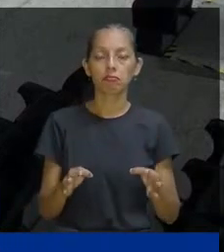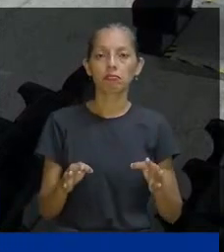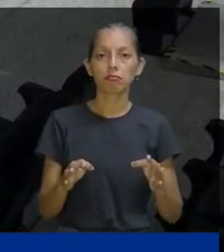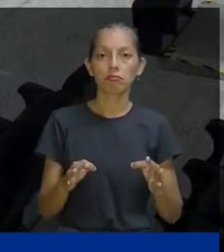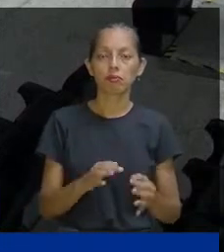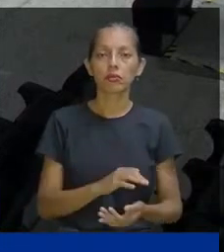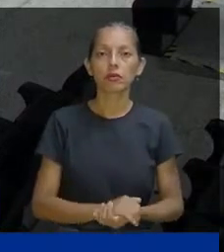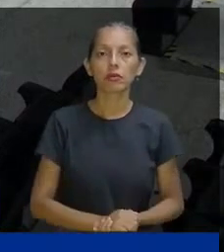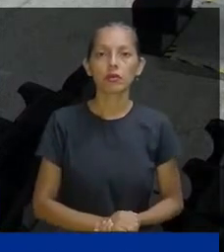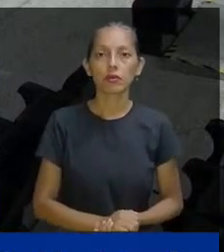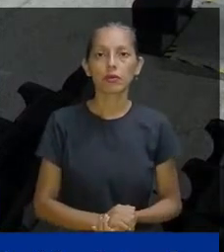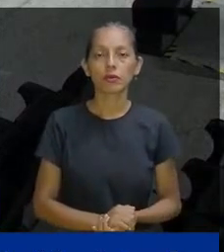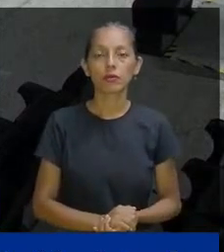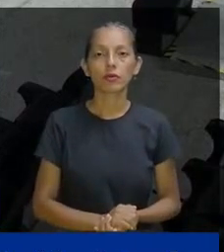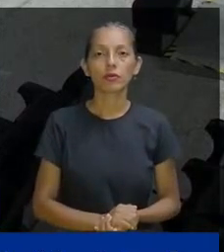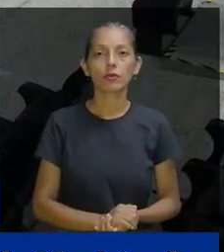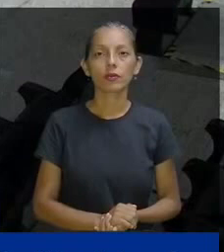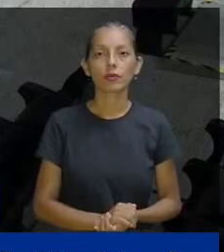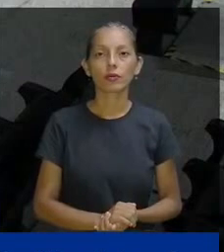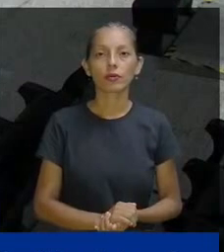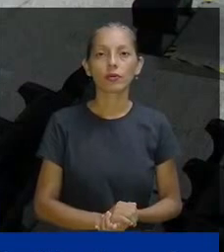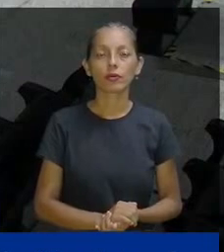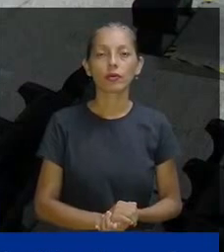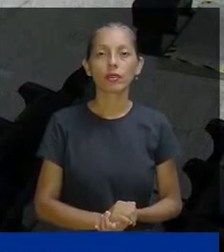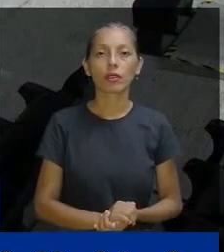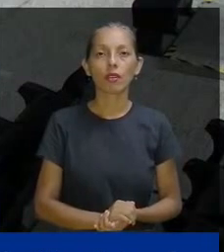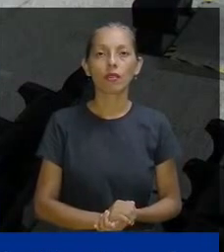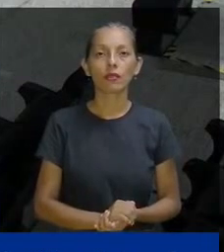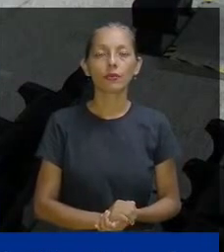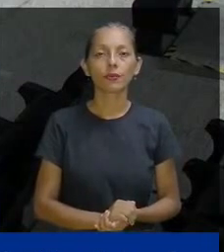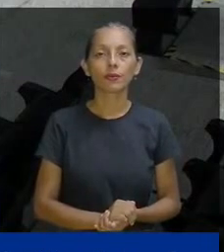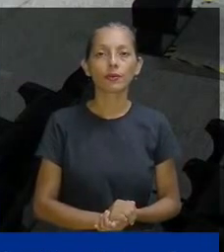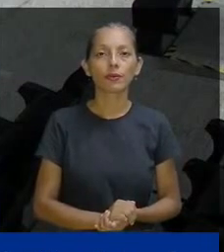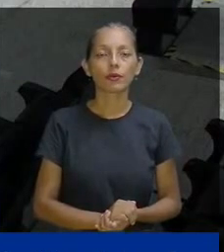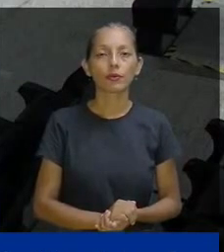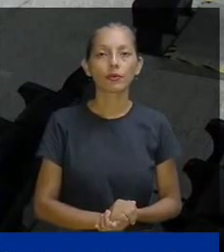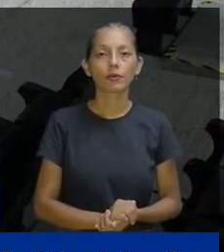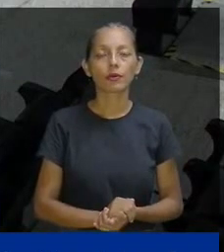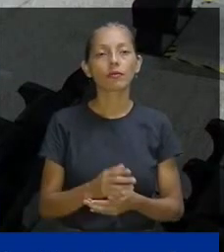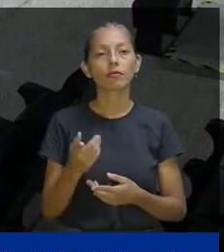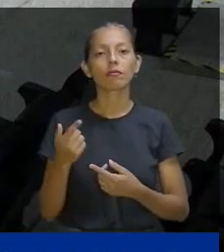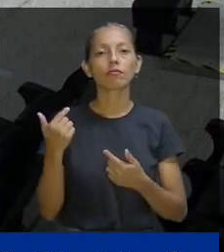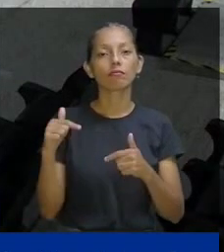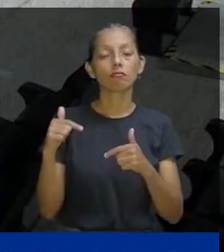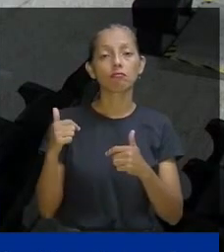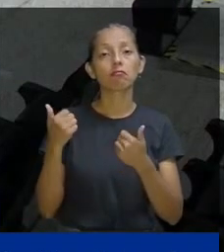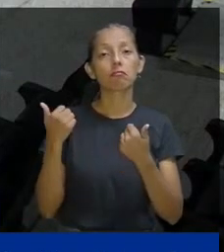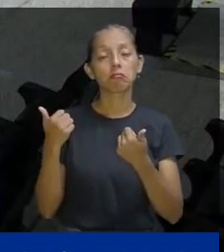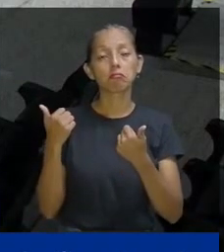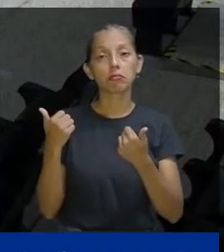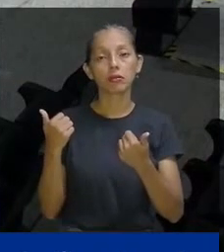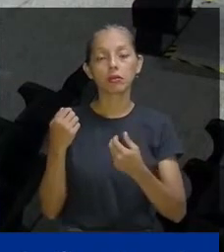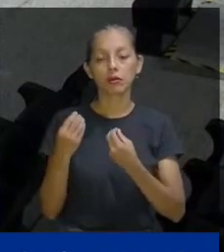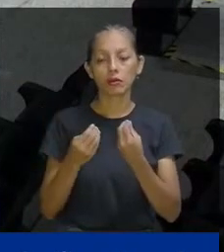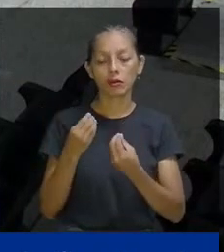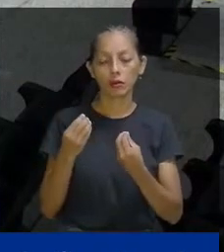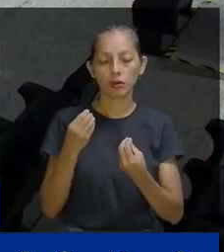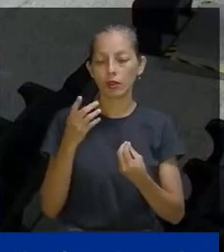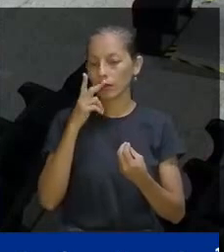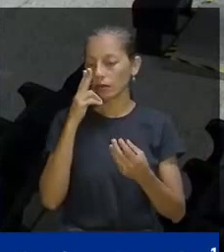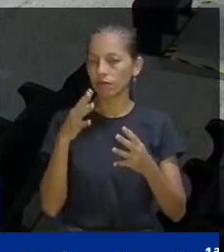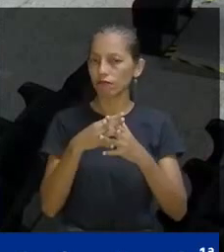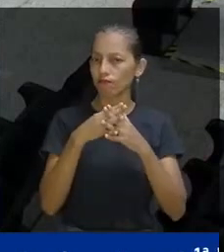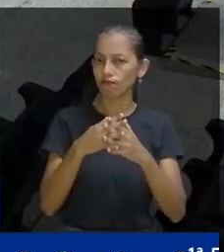Poder Judiciário. A ferramenta do sistema de garantia da atuação imparcial do magistrado não se confunde com